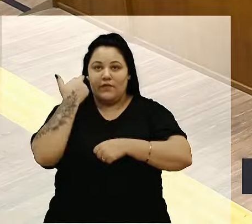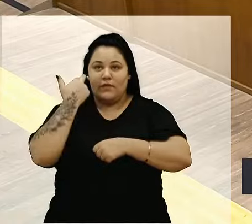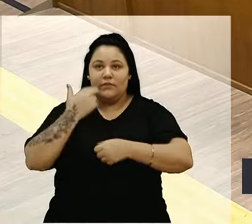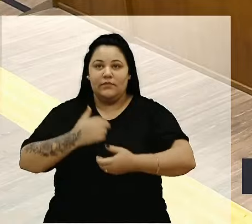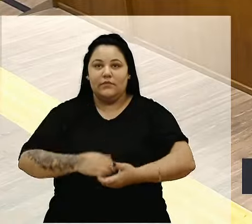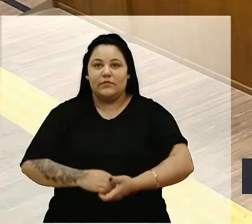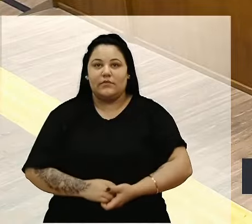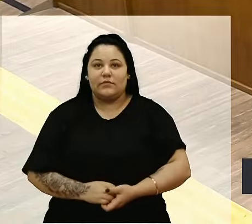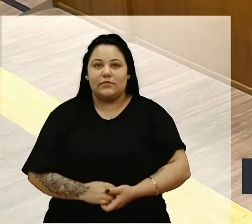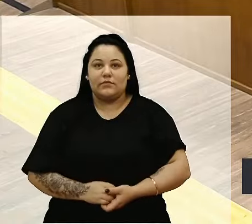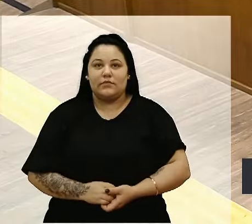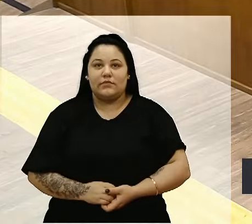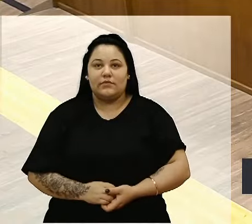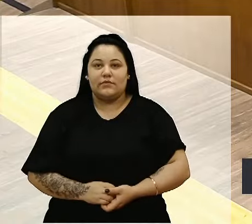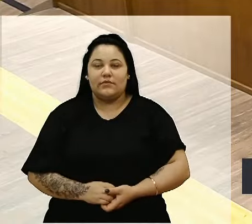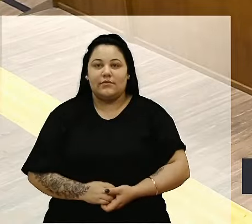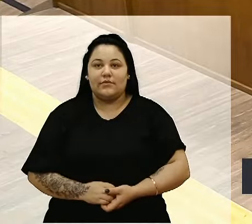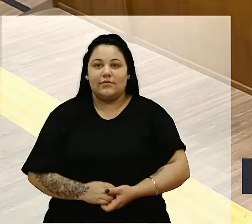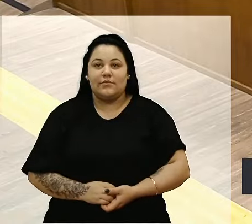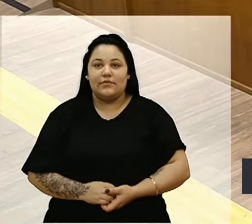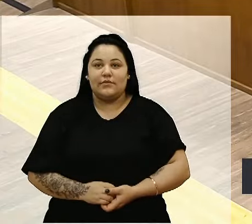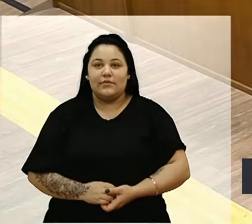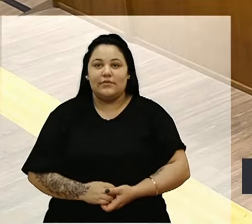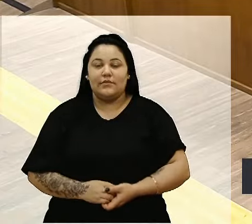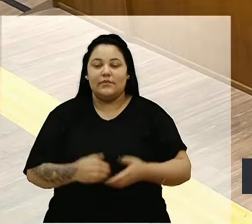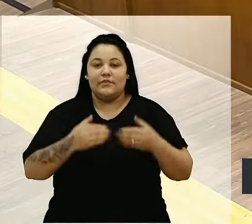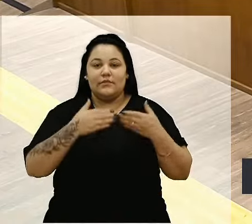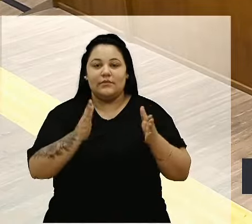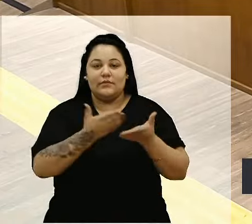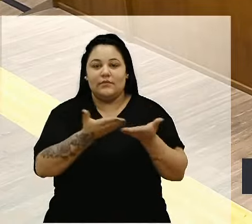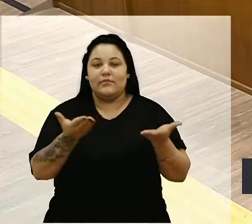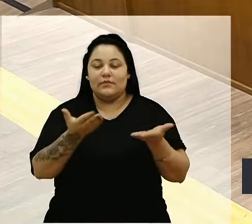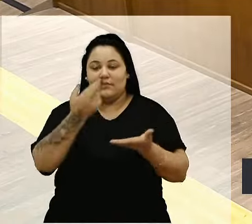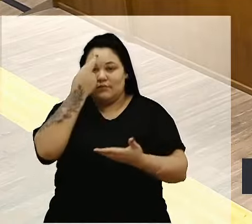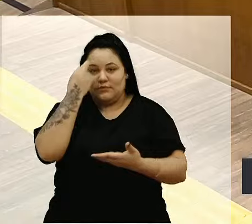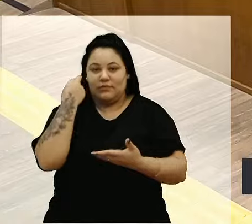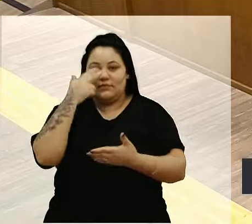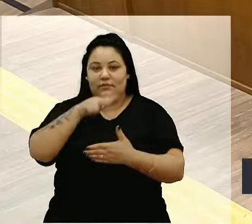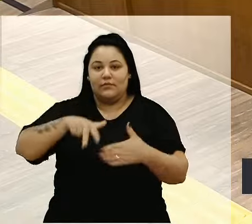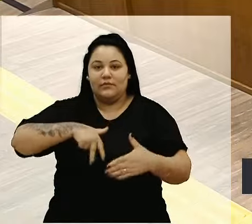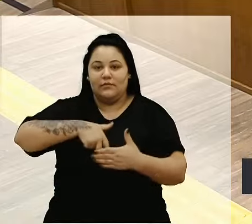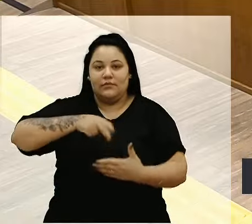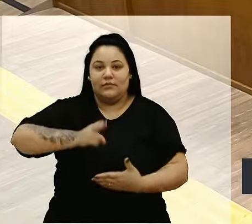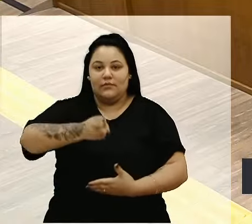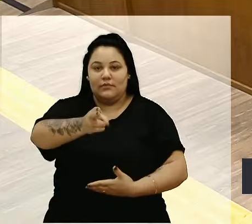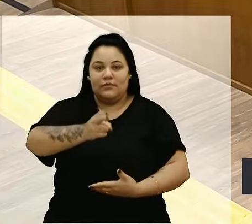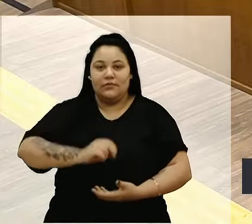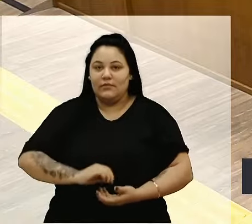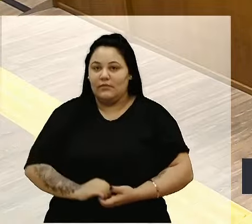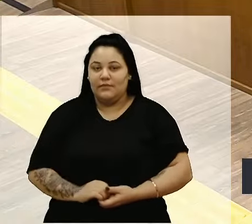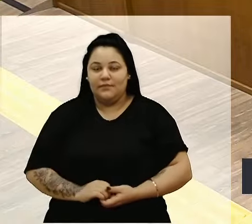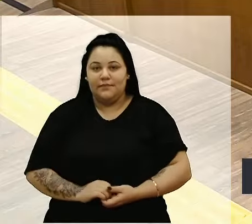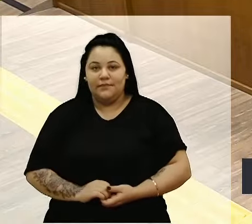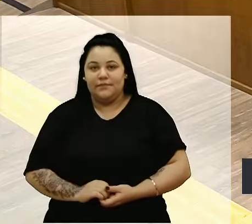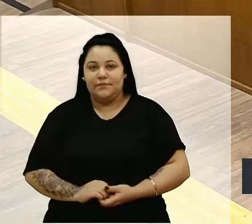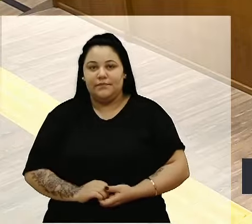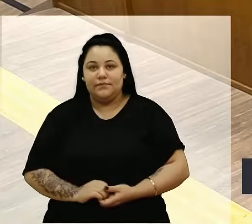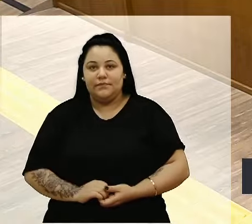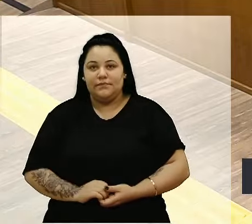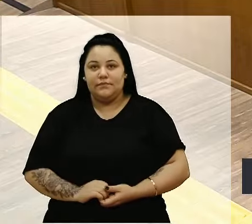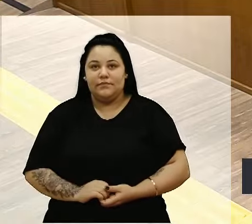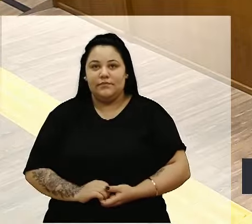Líder, bancada do PT. Por cedência de espaço, vereador Rafael Bueno na tribuna. Obrigado.